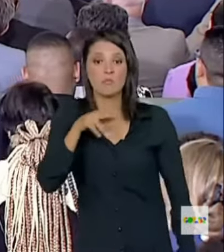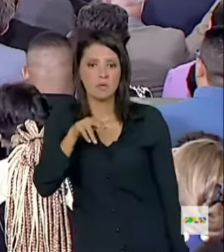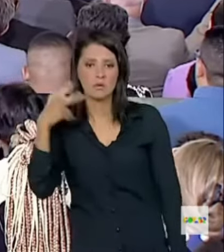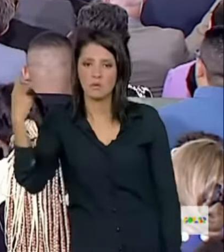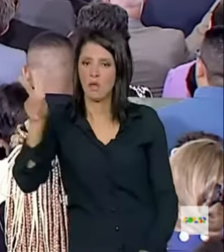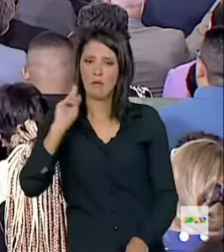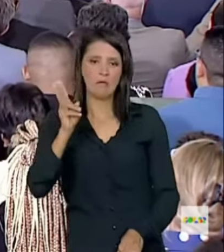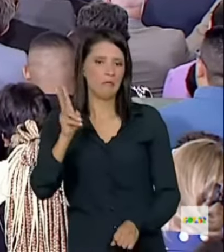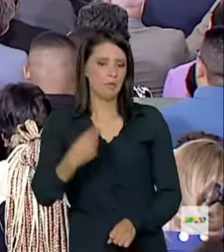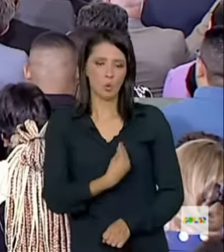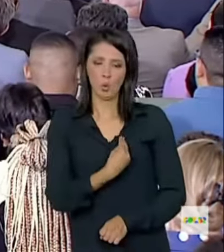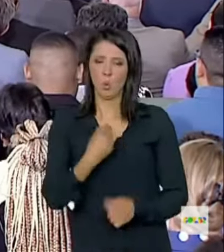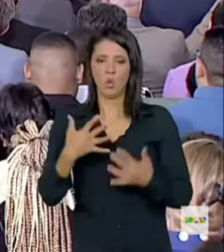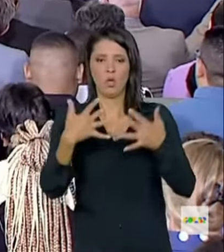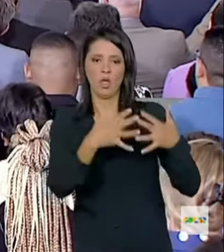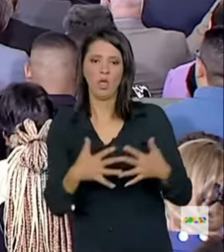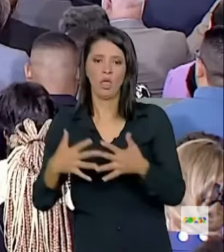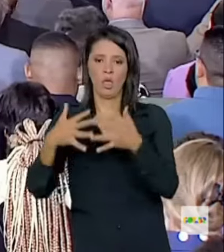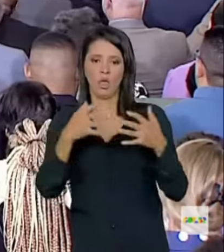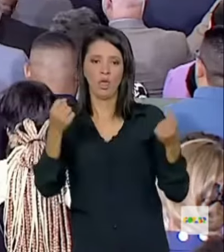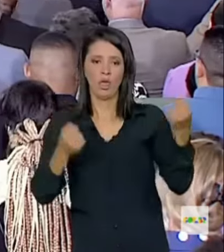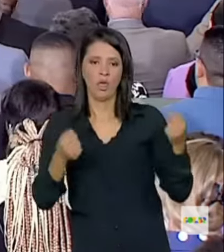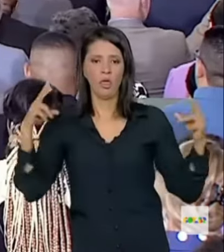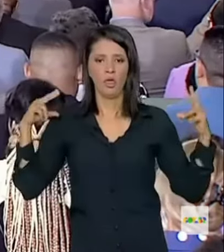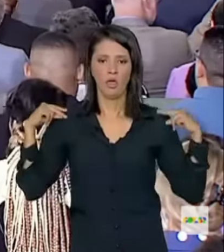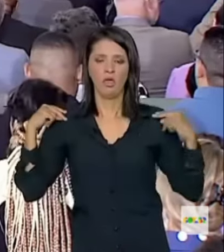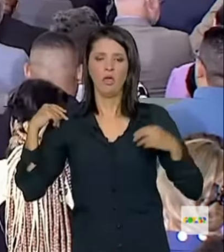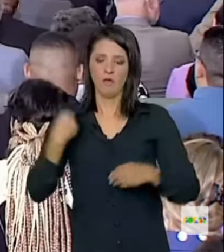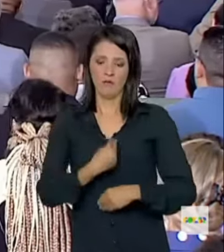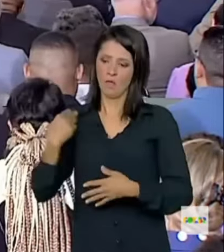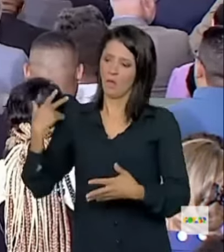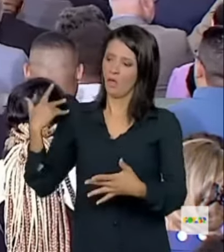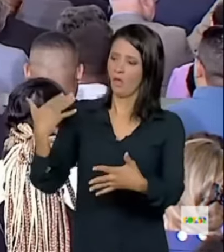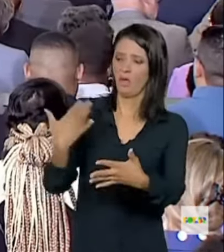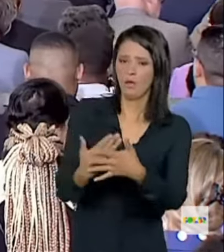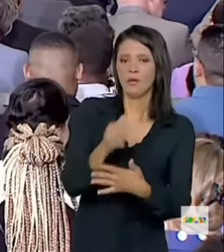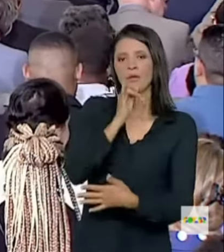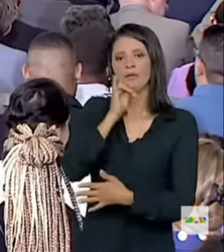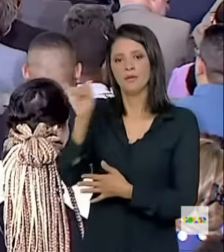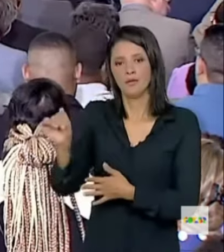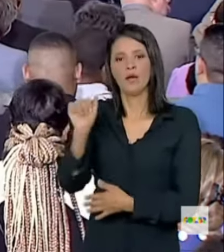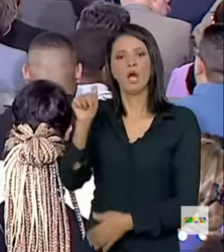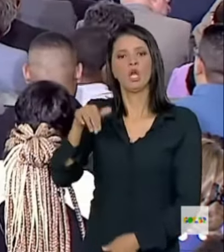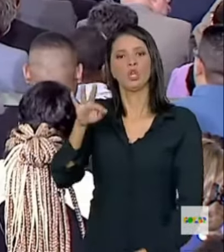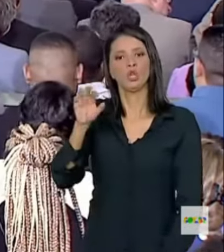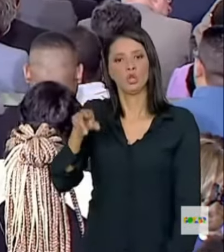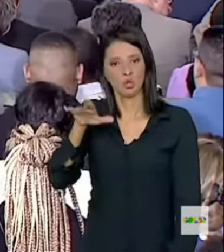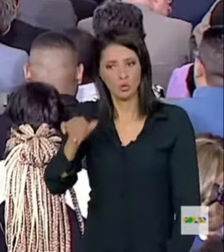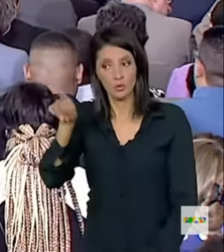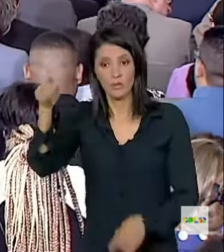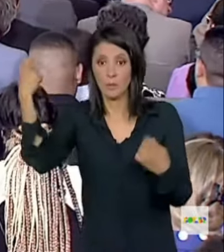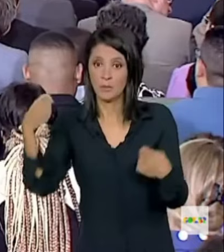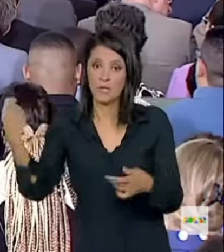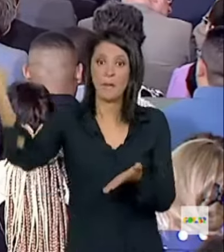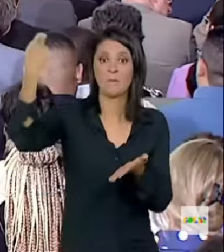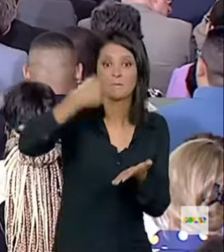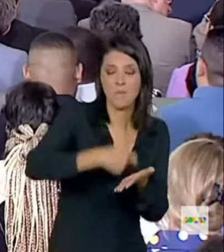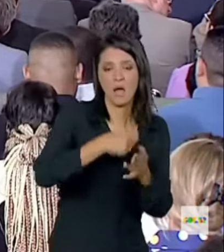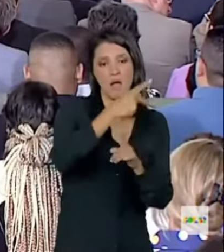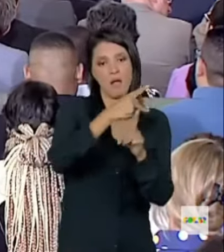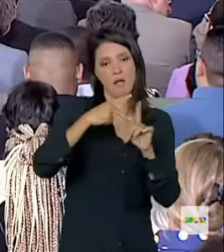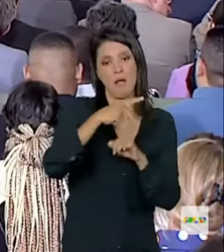foi caminhoneiro. A vida inteira, trabalhou a vida inteira. E eu falava para ele, Antônio, você tem que pagar a Previdência